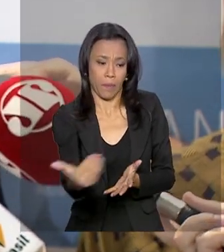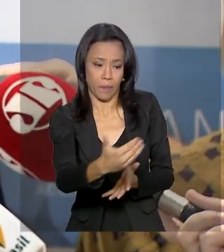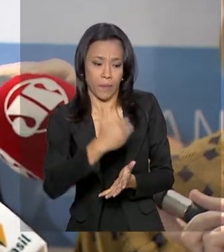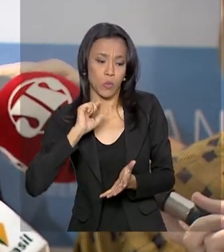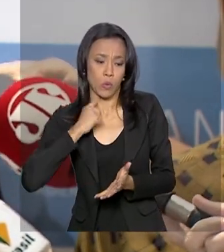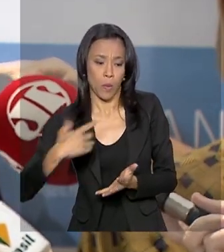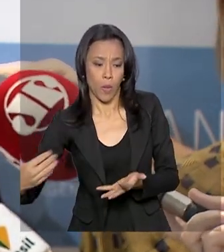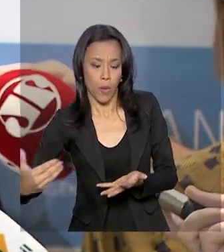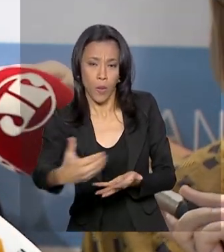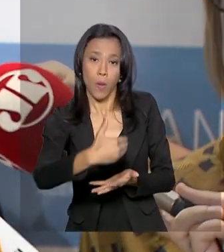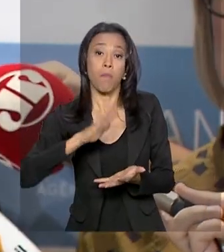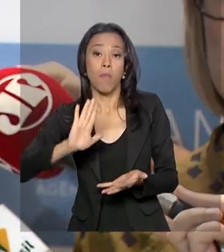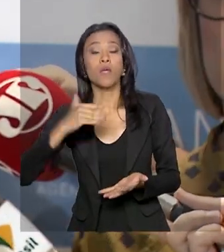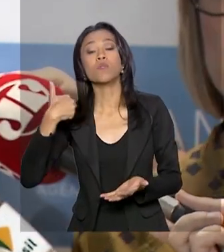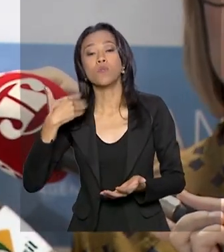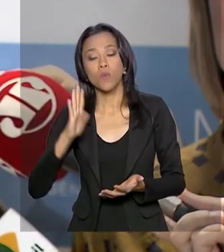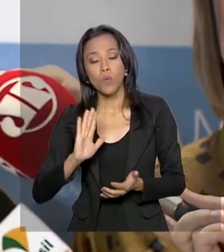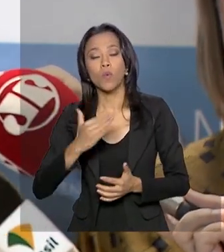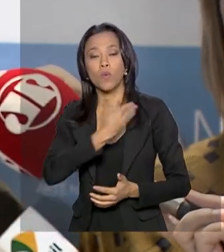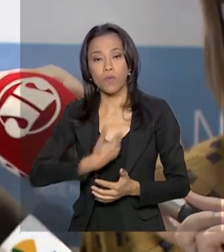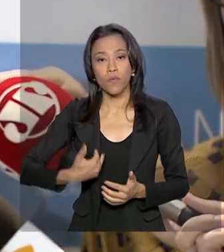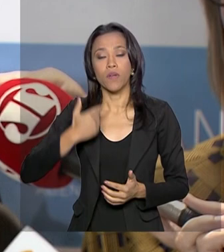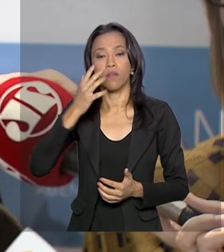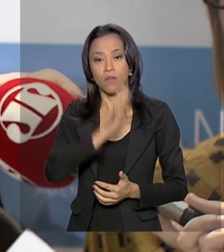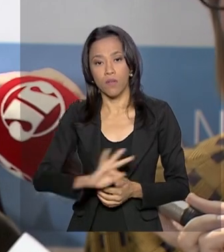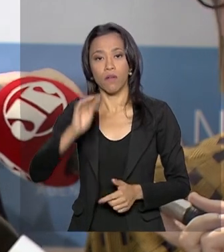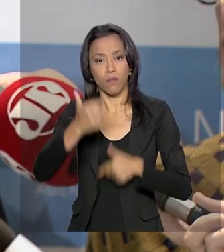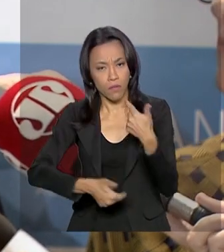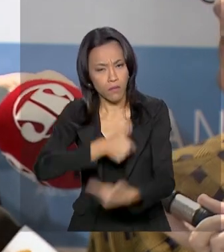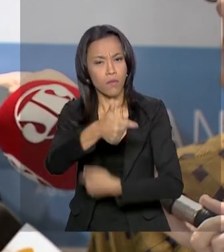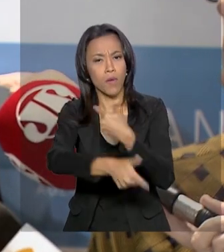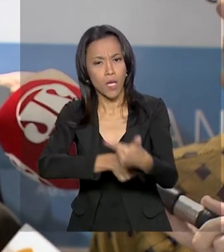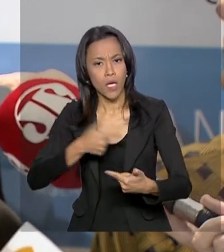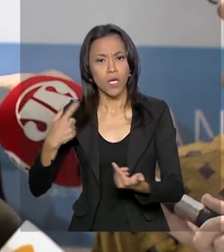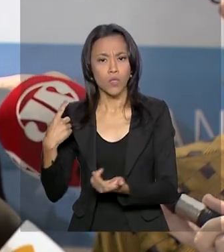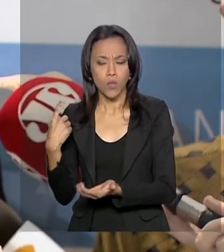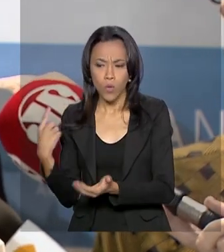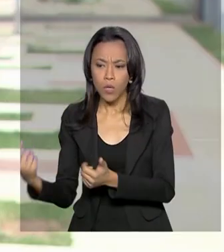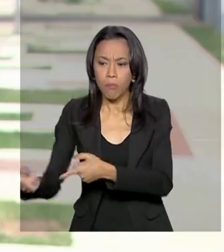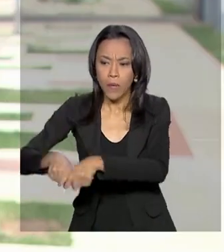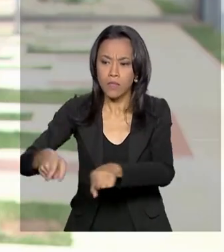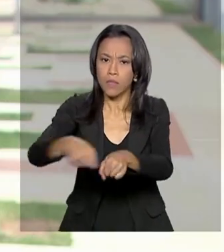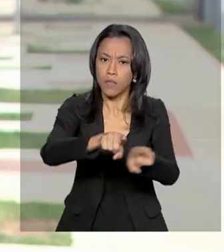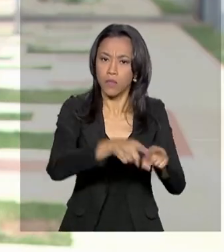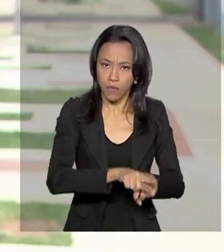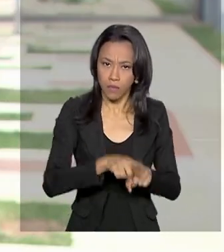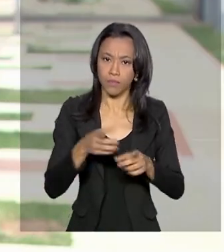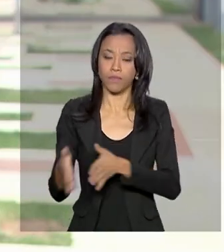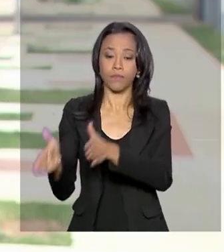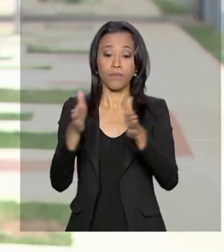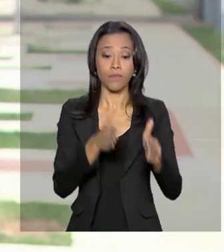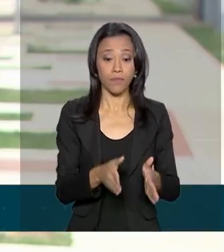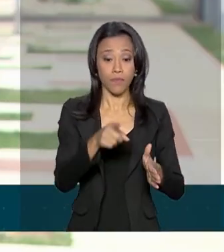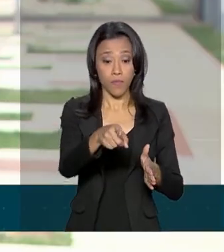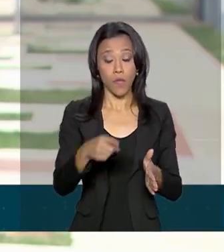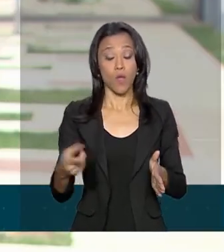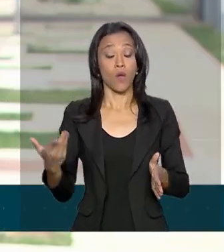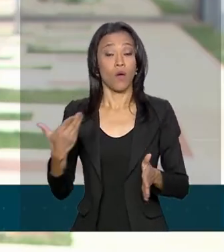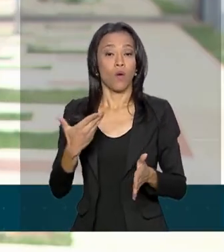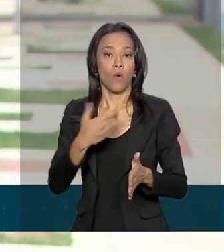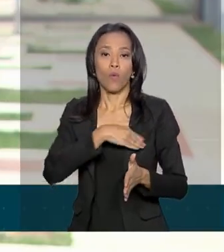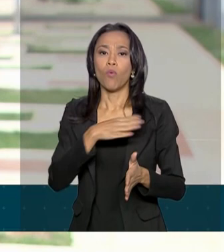federal está atuando nesse sentido juntamente com todos os seus jogos estado eo comitê de bacia a marinha informou que está notificando